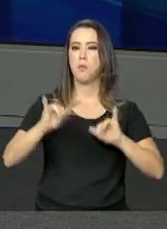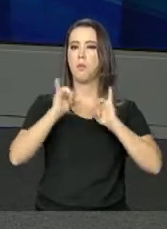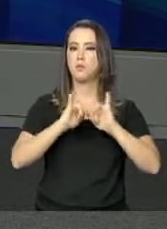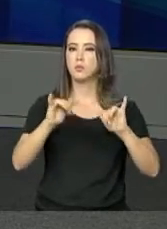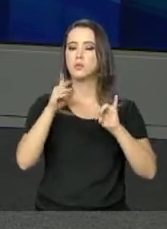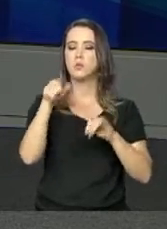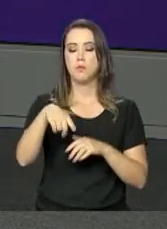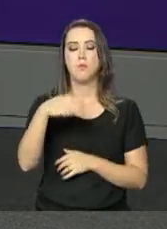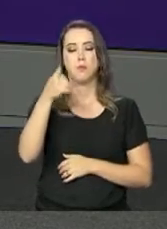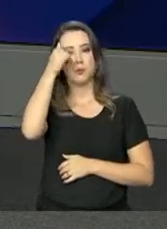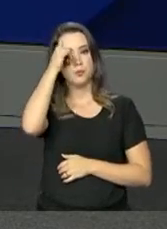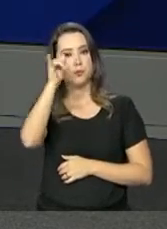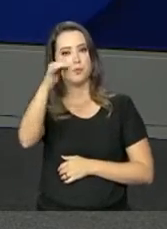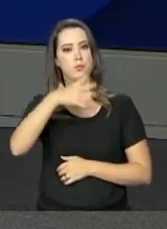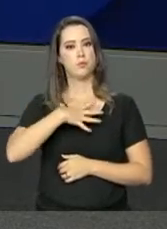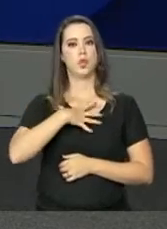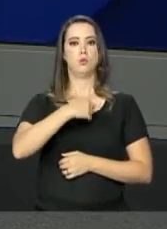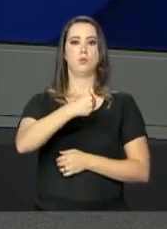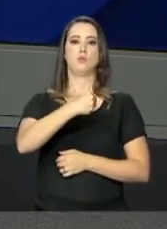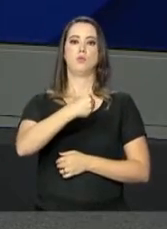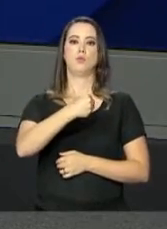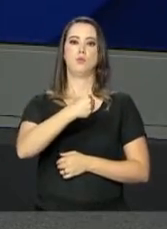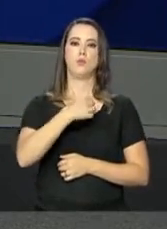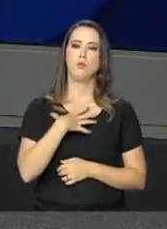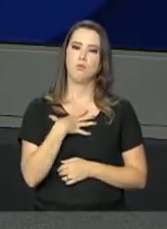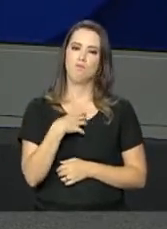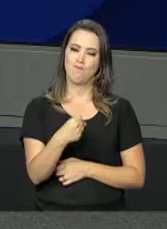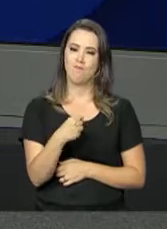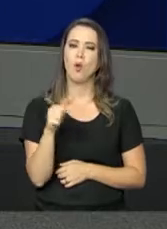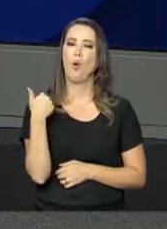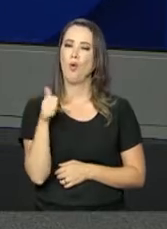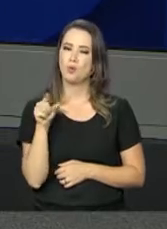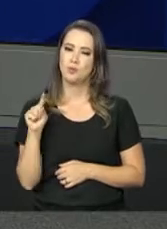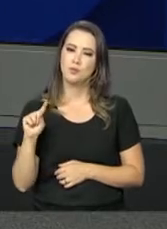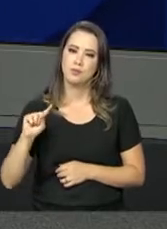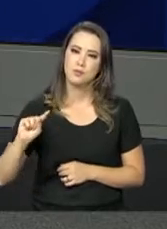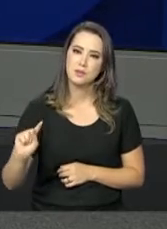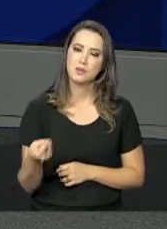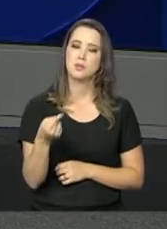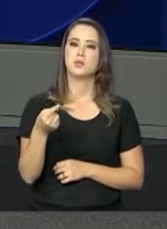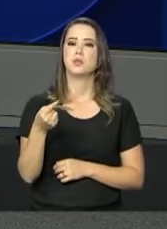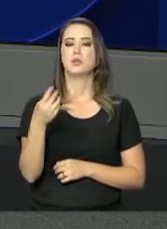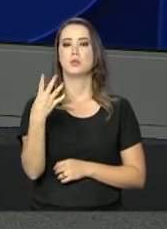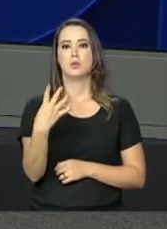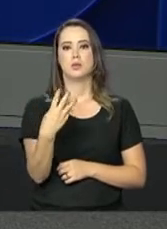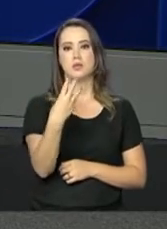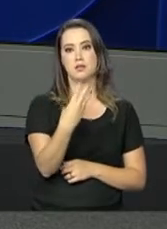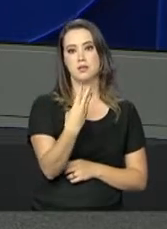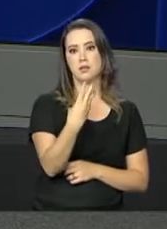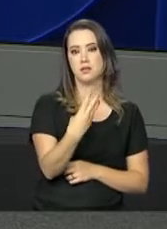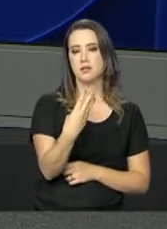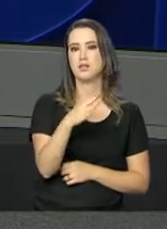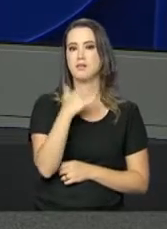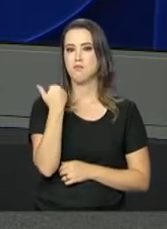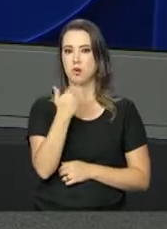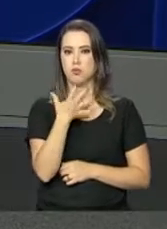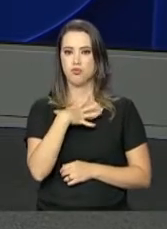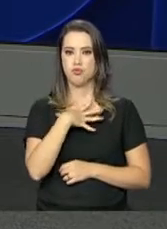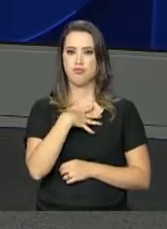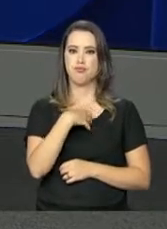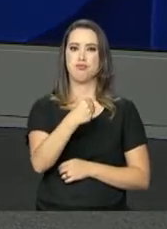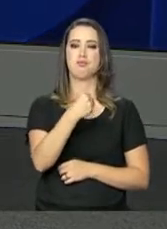prevenção ao suicídio em 2016 foram 11.433 mortes por esse motivo em todo o